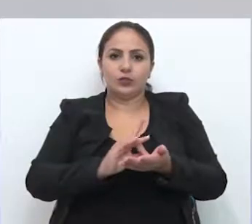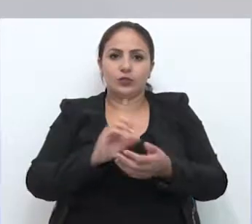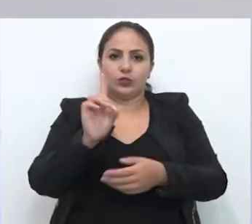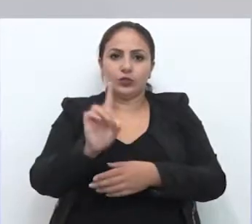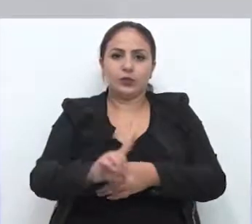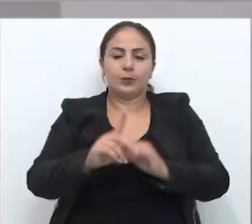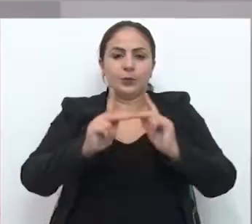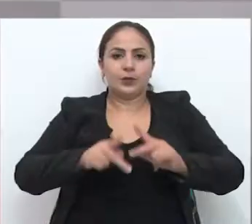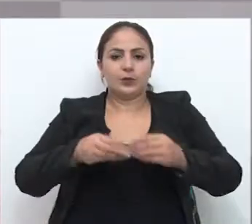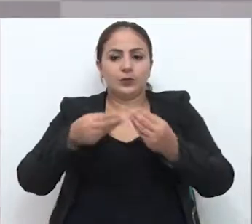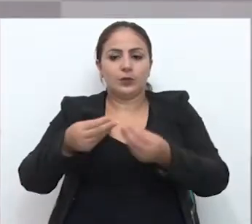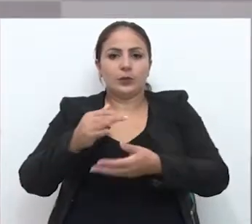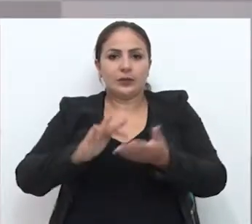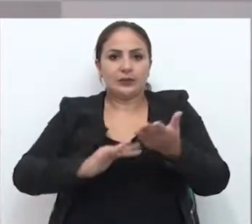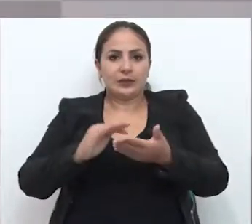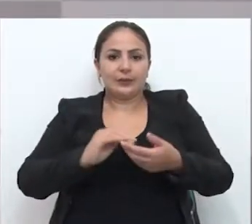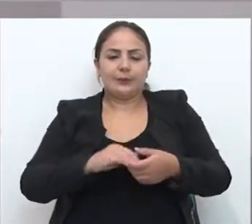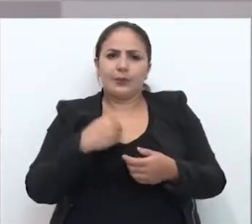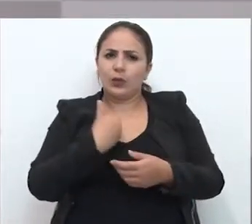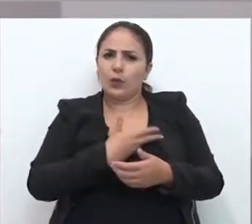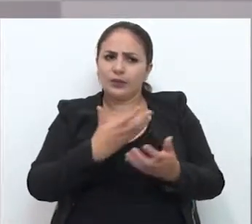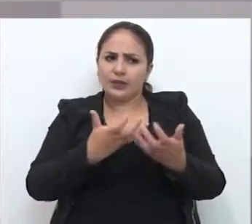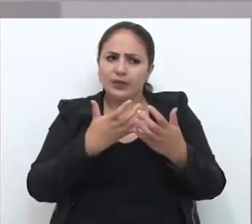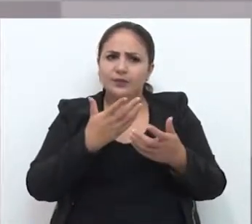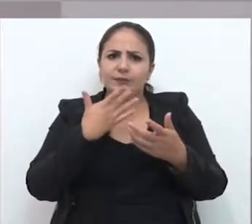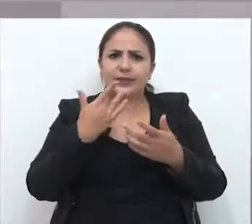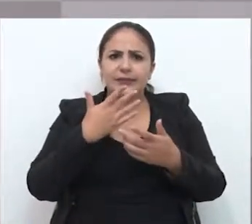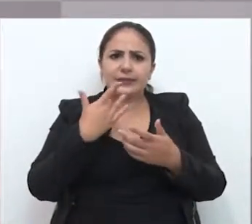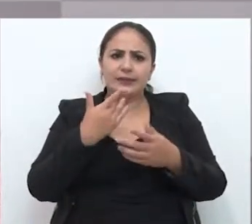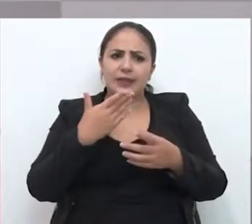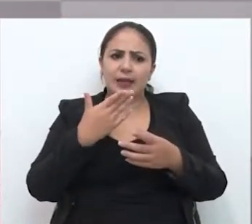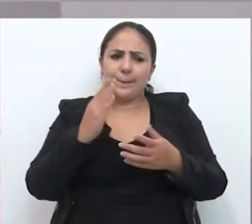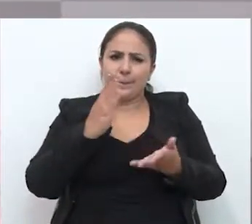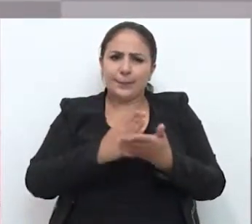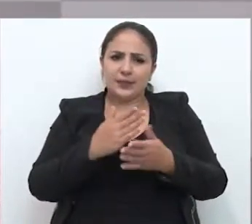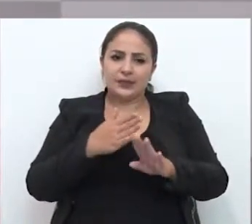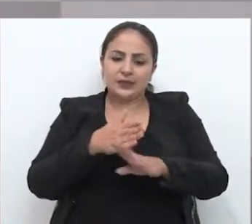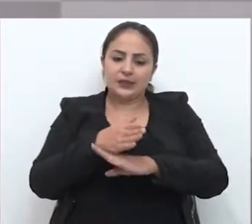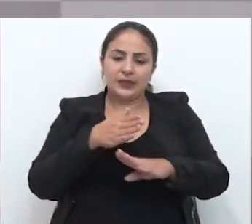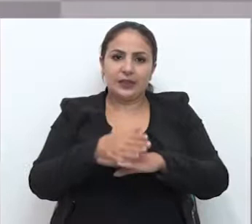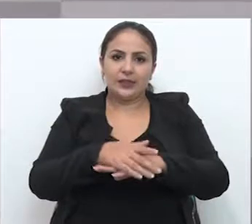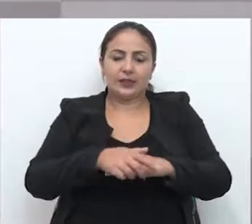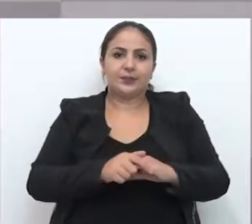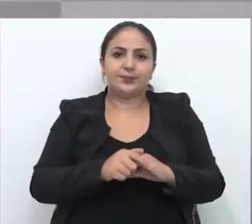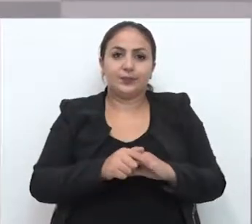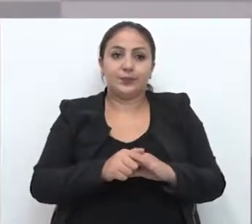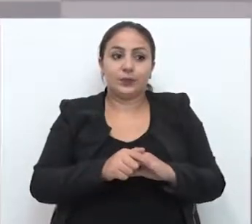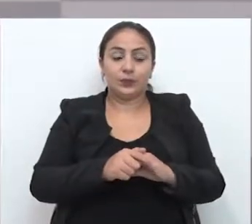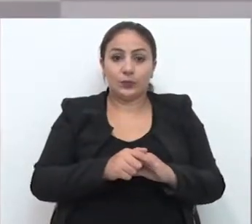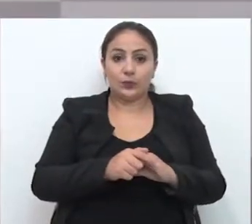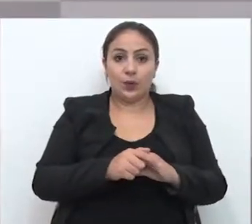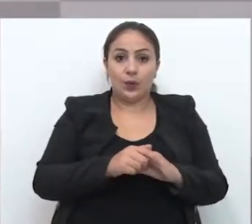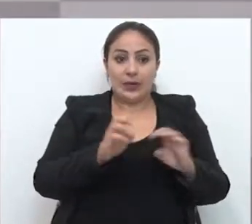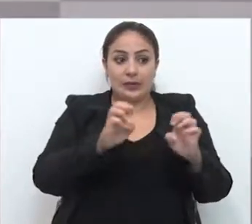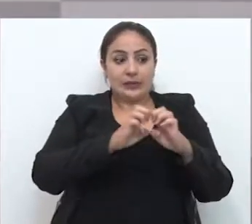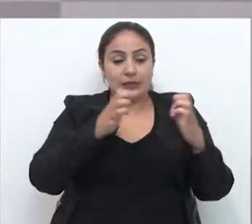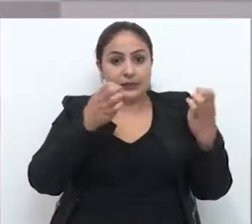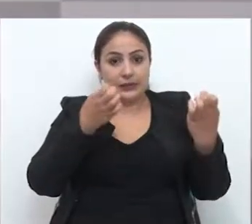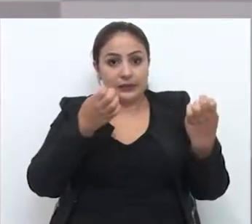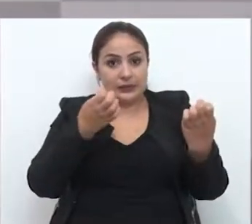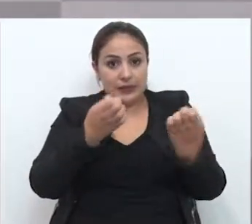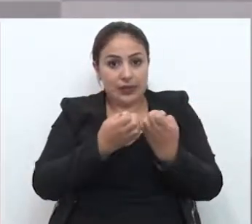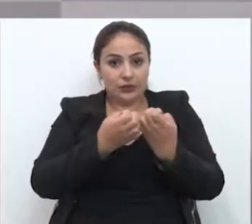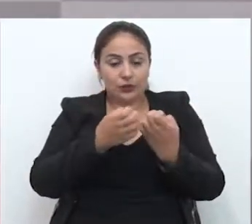doadores de sangue. A gente quer que facilite a meia entrada em estádios de futebol, né? Isso eu